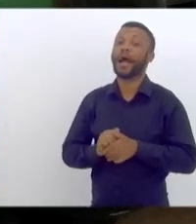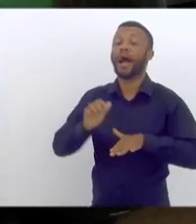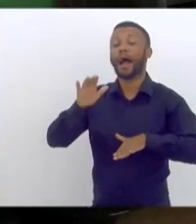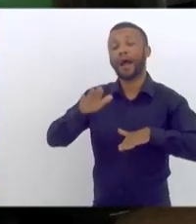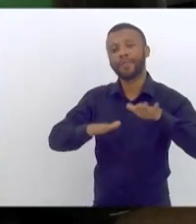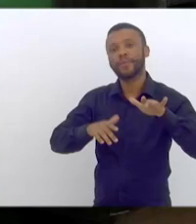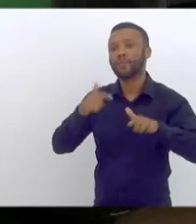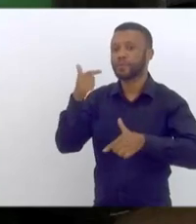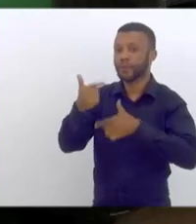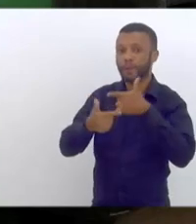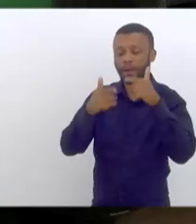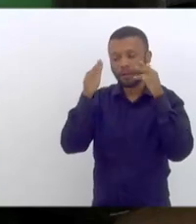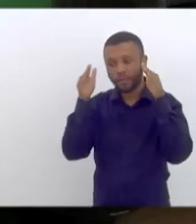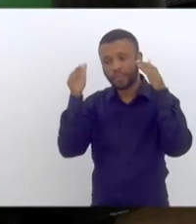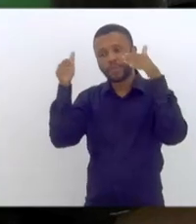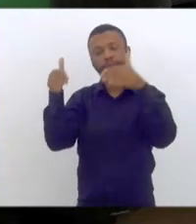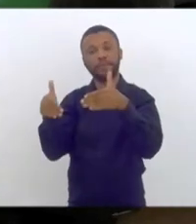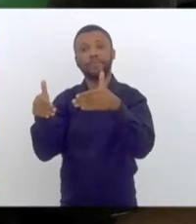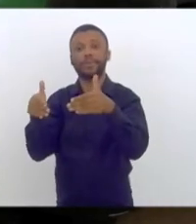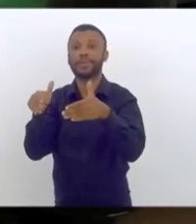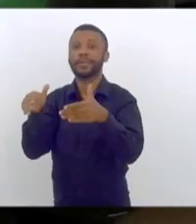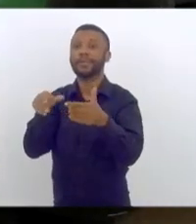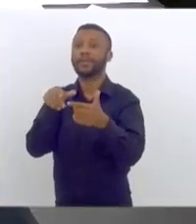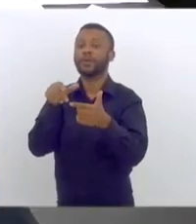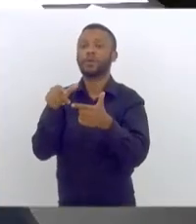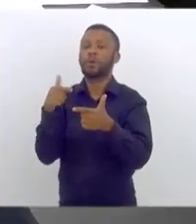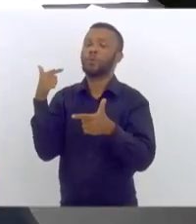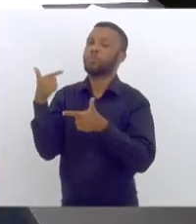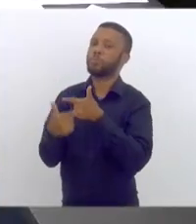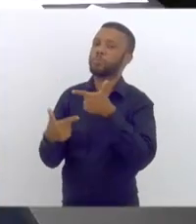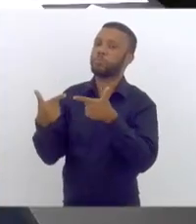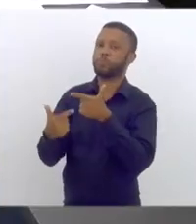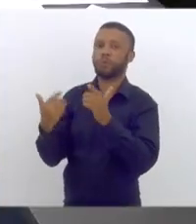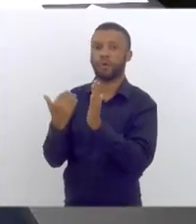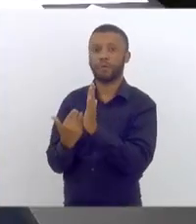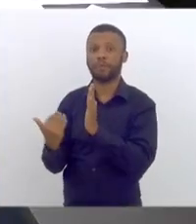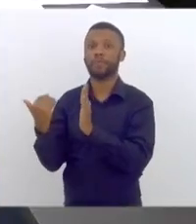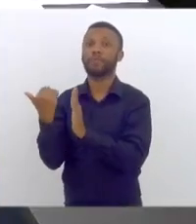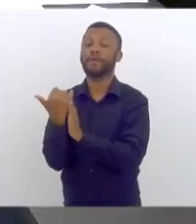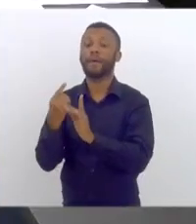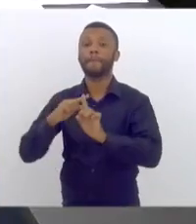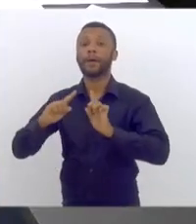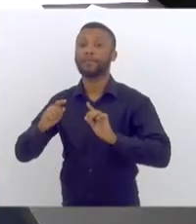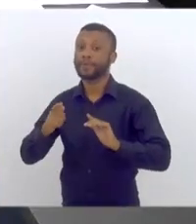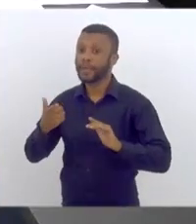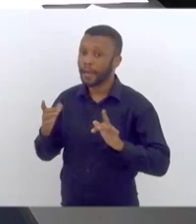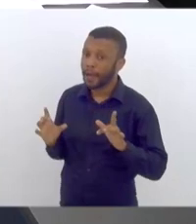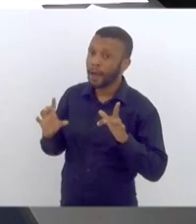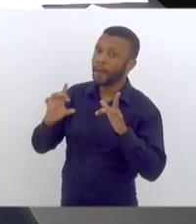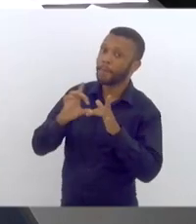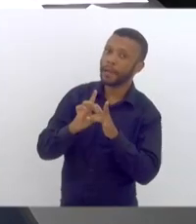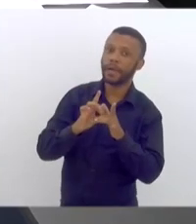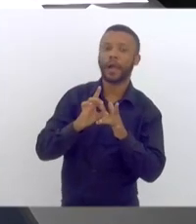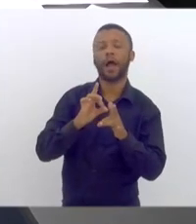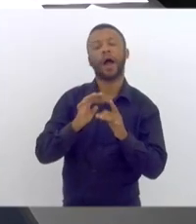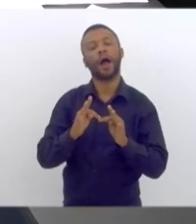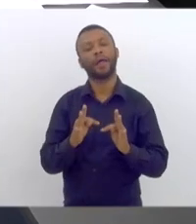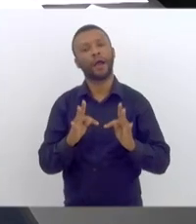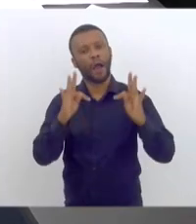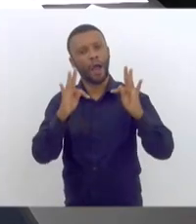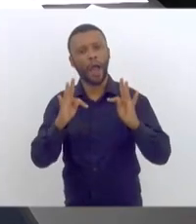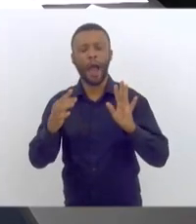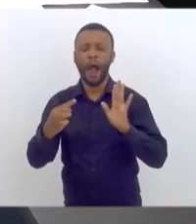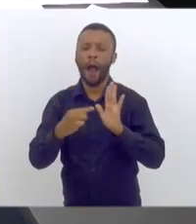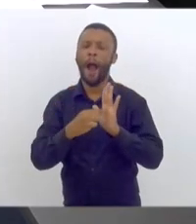empresária que não é intensivo em mão de obra mas tem aplicação de tecnologia como aqui também tá no programa de fomento